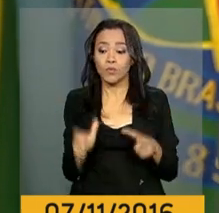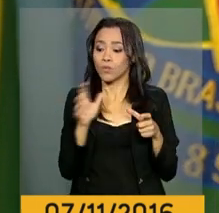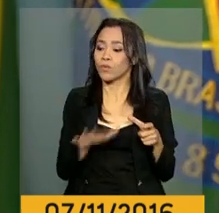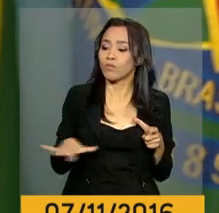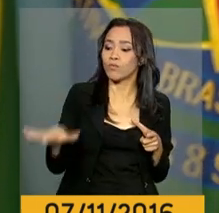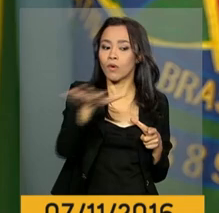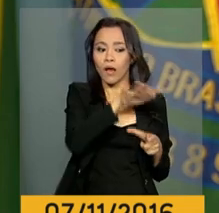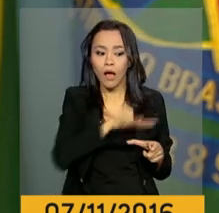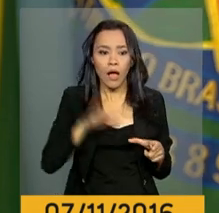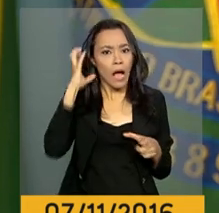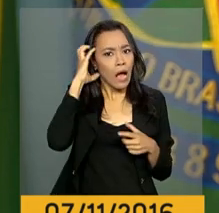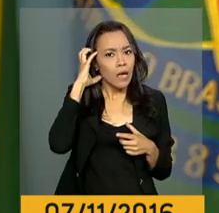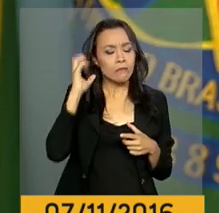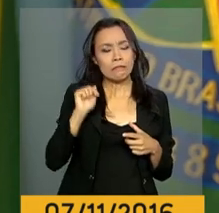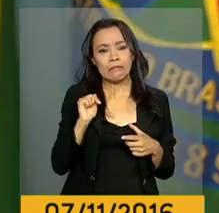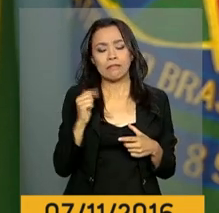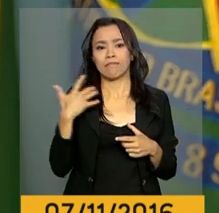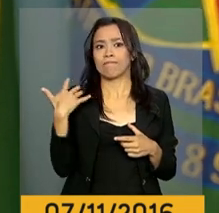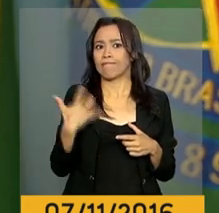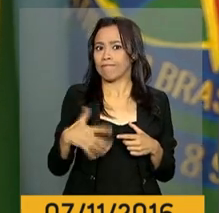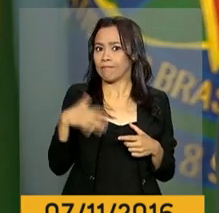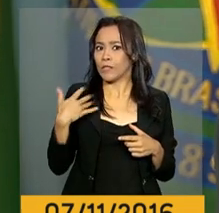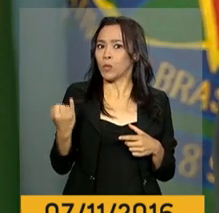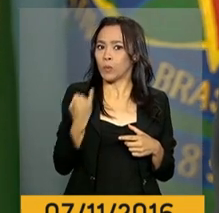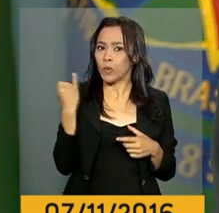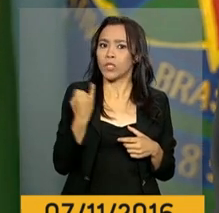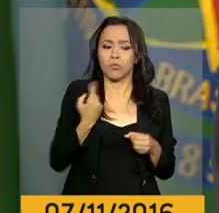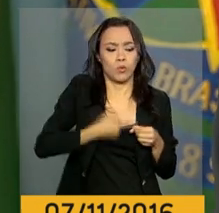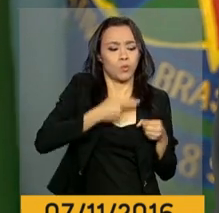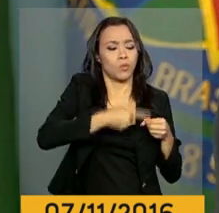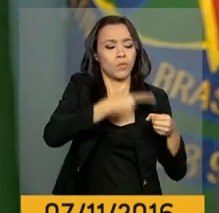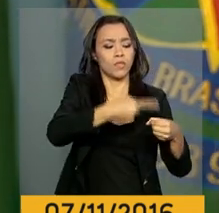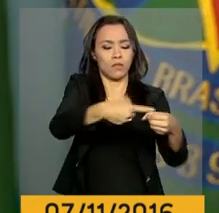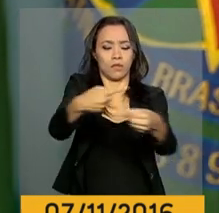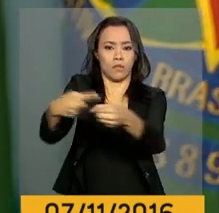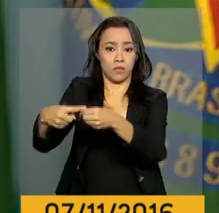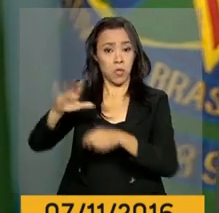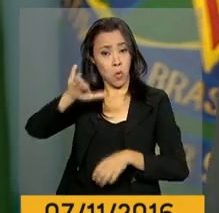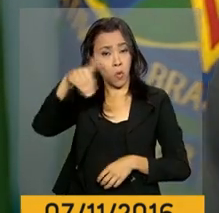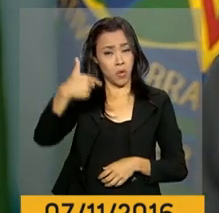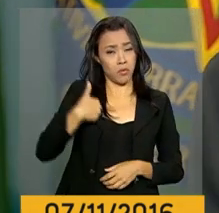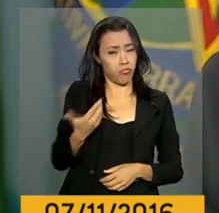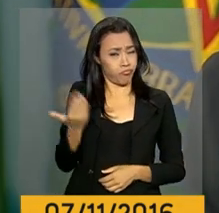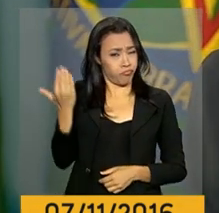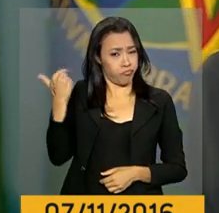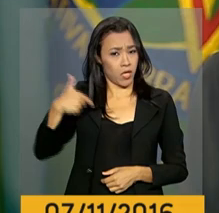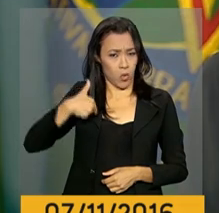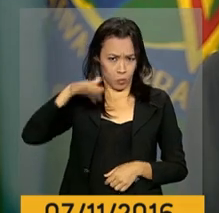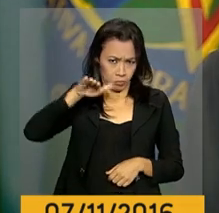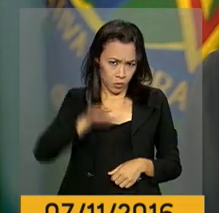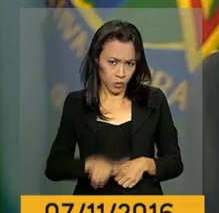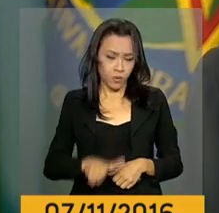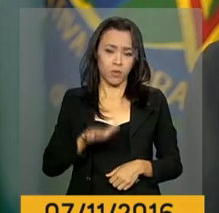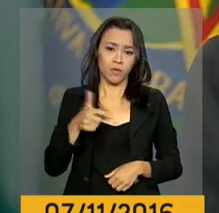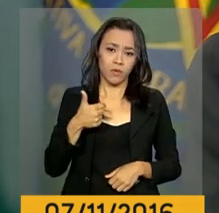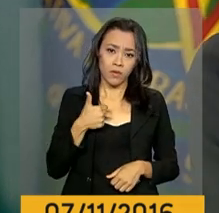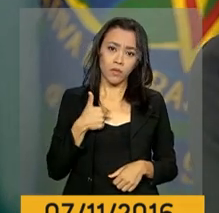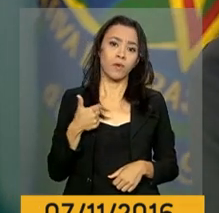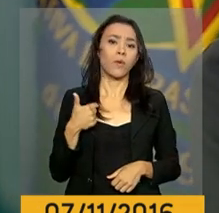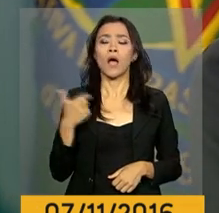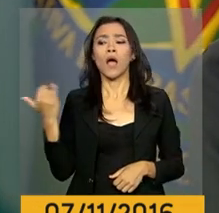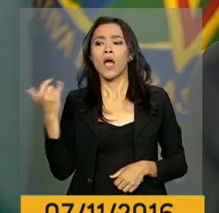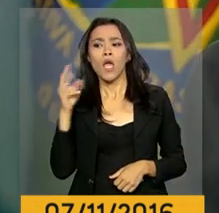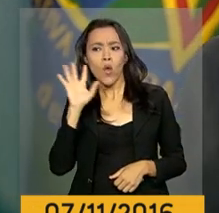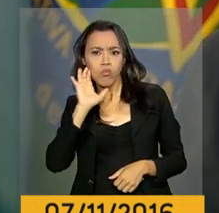governador Marconi Perillo, para os munícipes. Quando eu era menino, devo dizer, eu ouvia